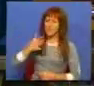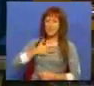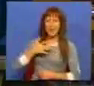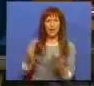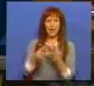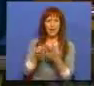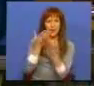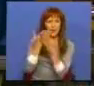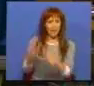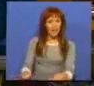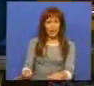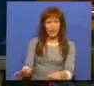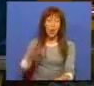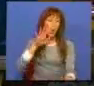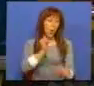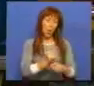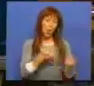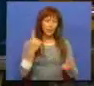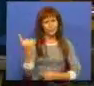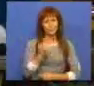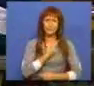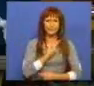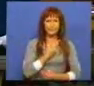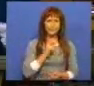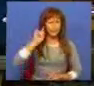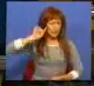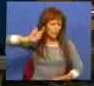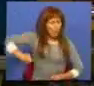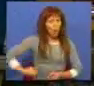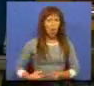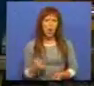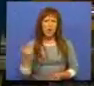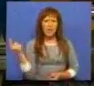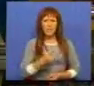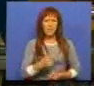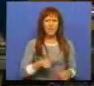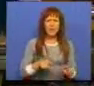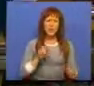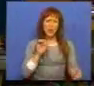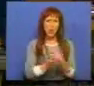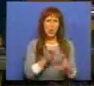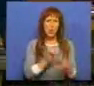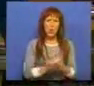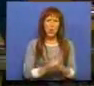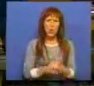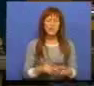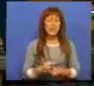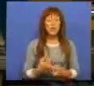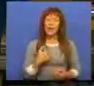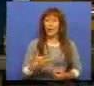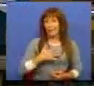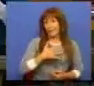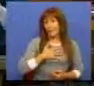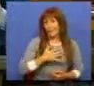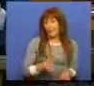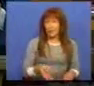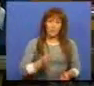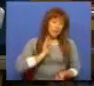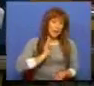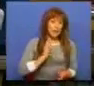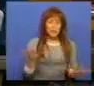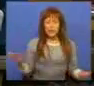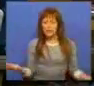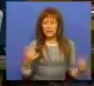o divórcio, o outro vê-se obrigado a violar um dos deveres conjugais, mesmo que não o queira, e mesmo